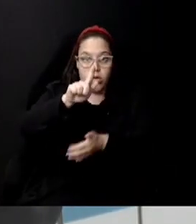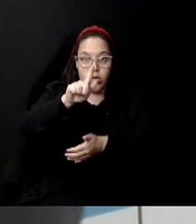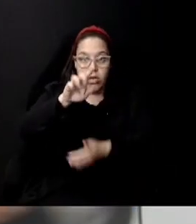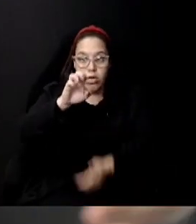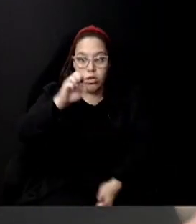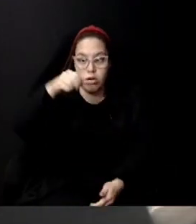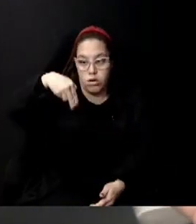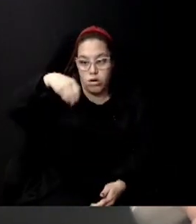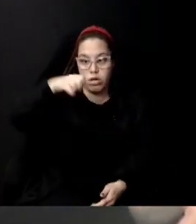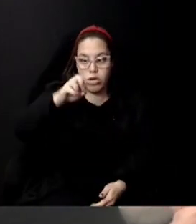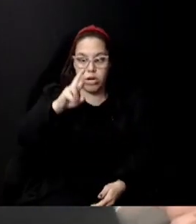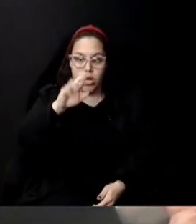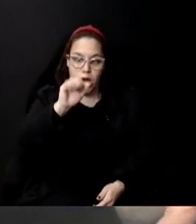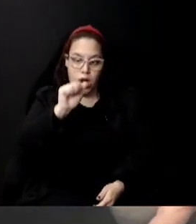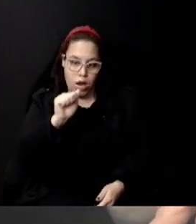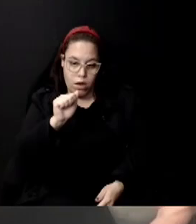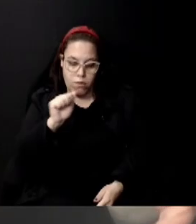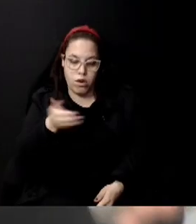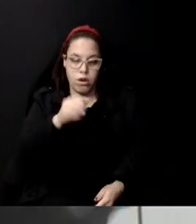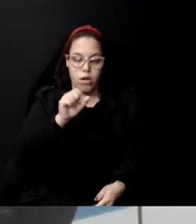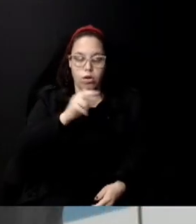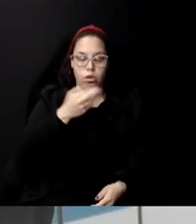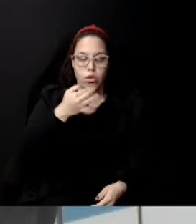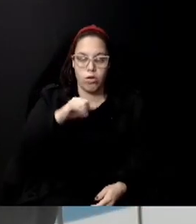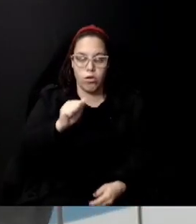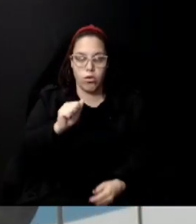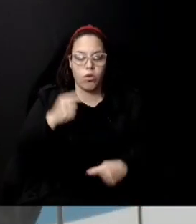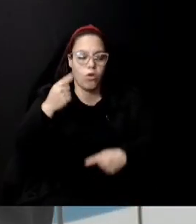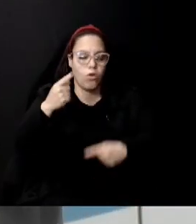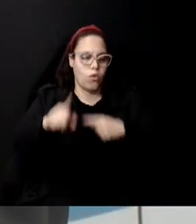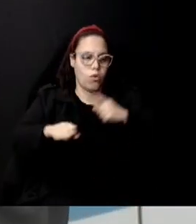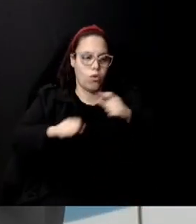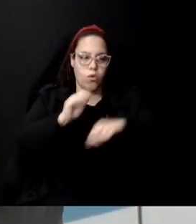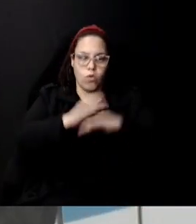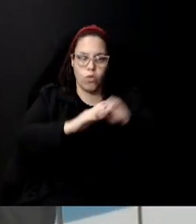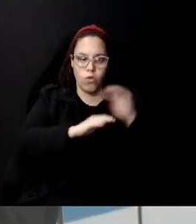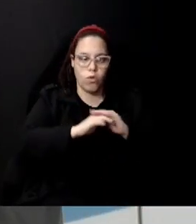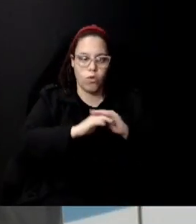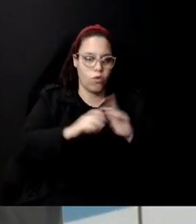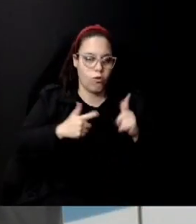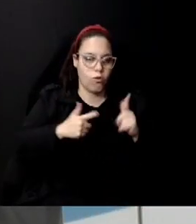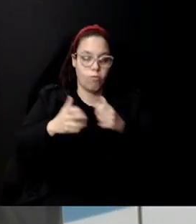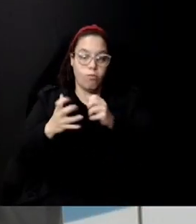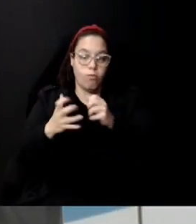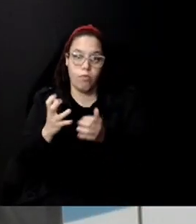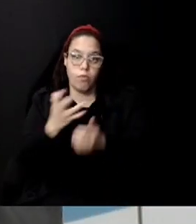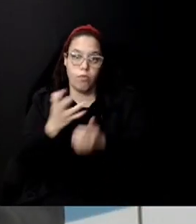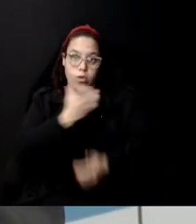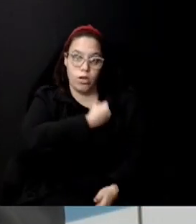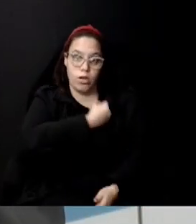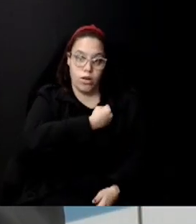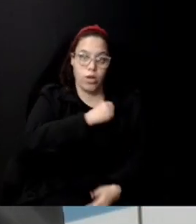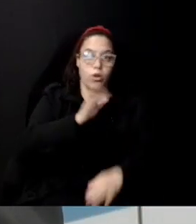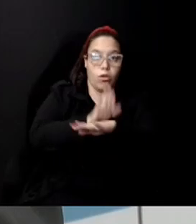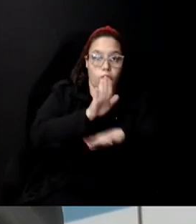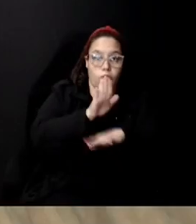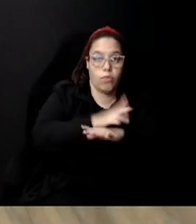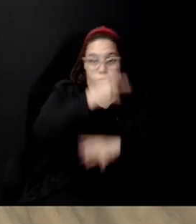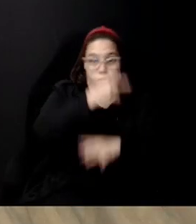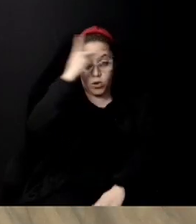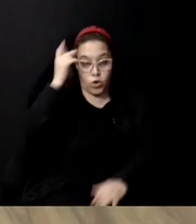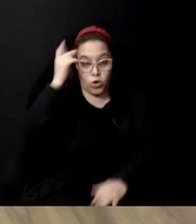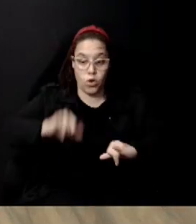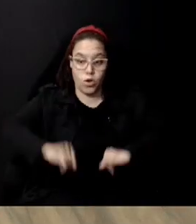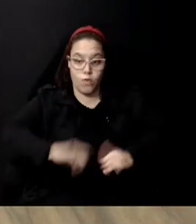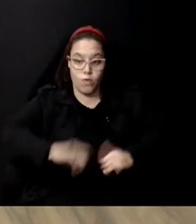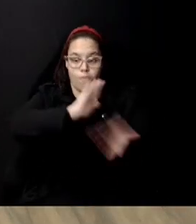ela acaba atuando nos vários conflitos armados, especialmente para socorrer feridos. Quais são os